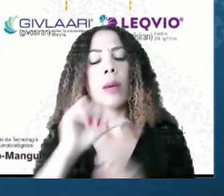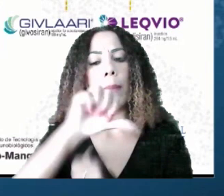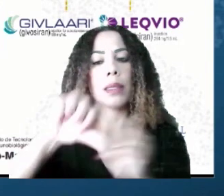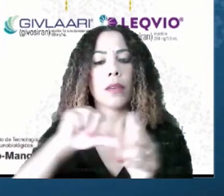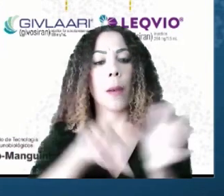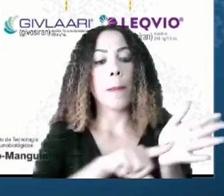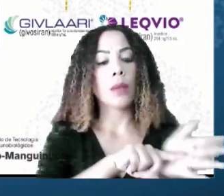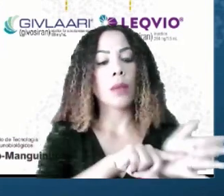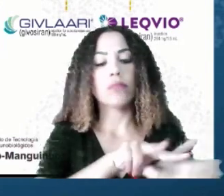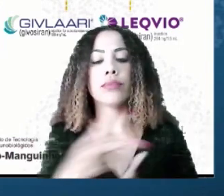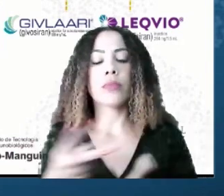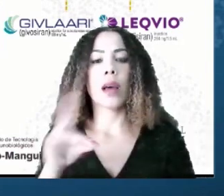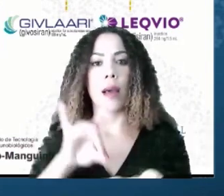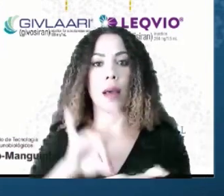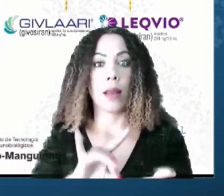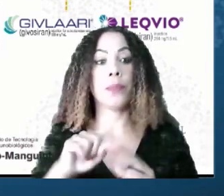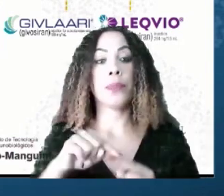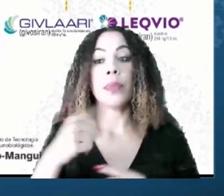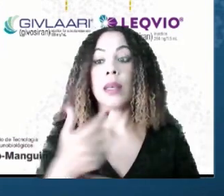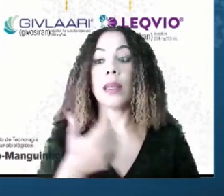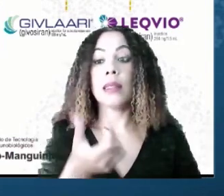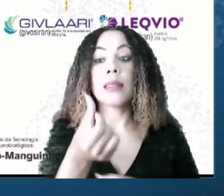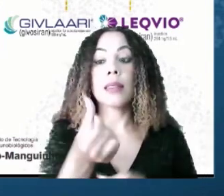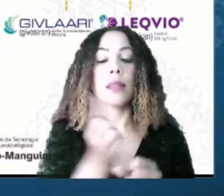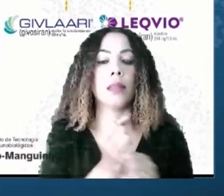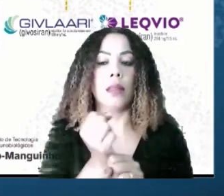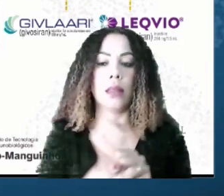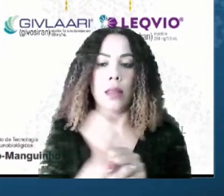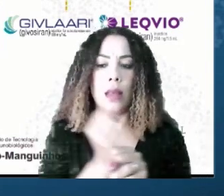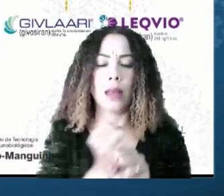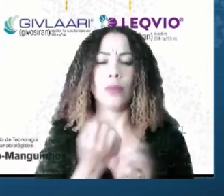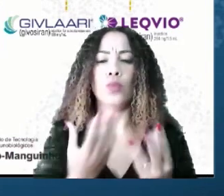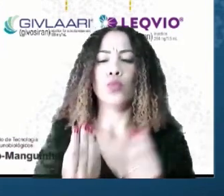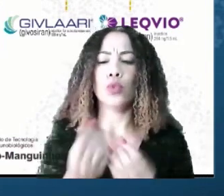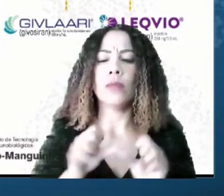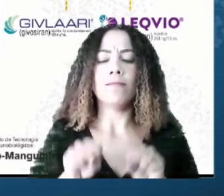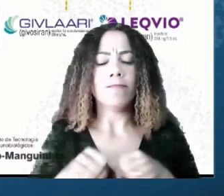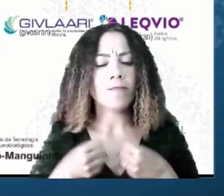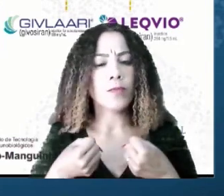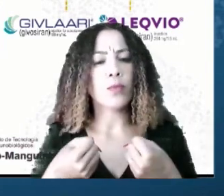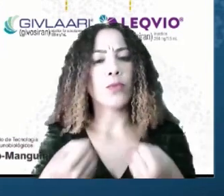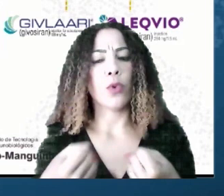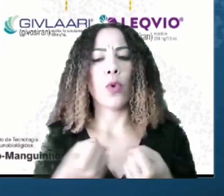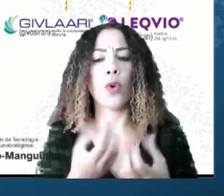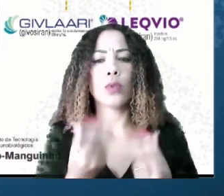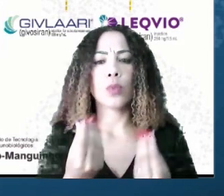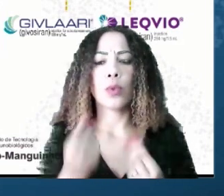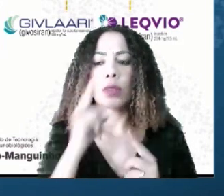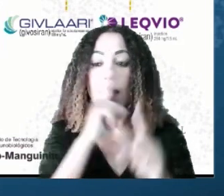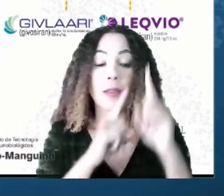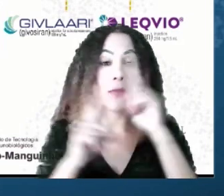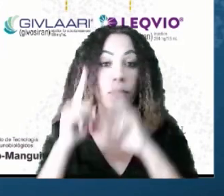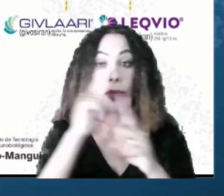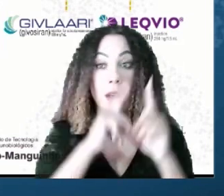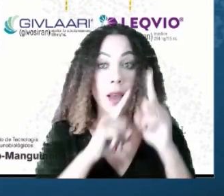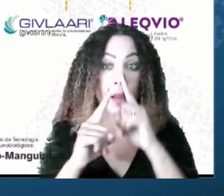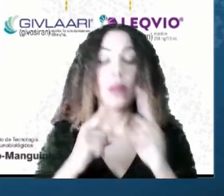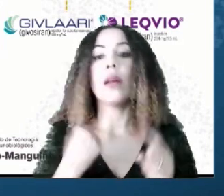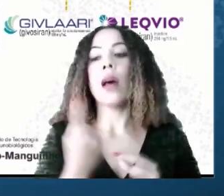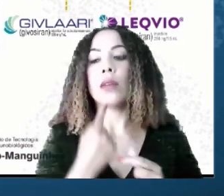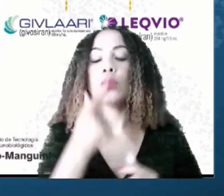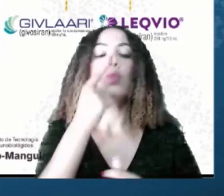pesquisa em realidade. Então, depois de 16 anos, de muitos esforços e muitas falhas, a gente